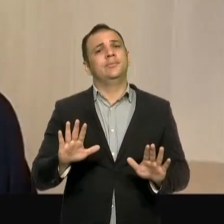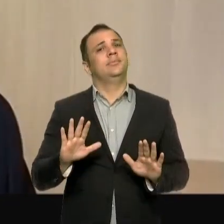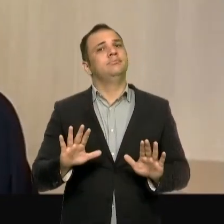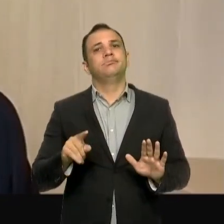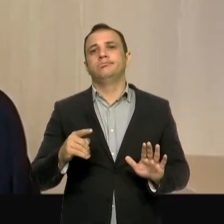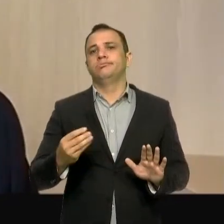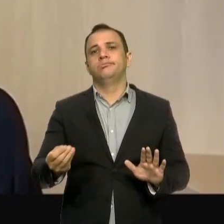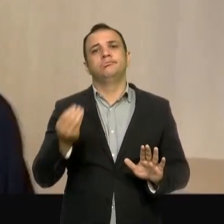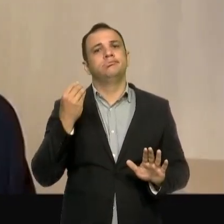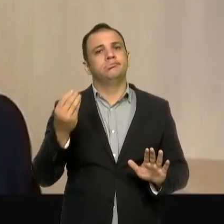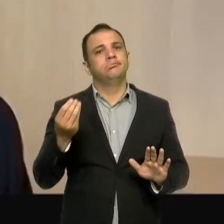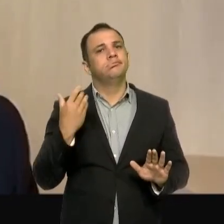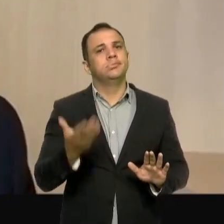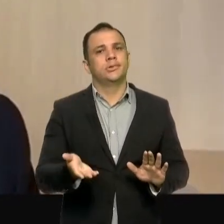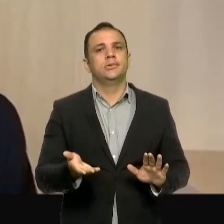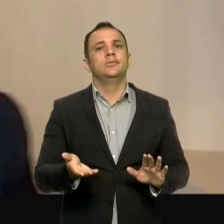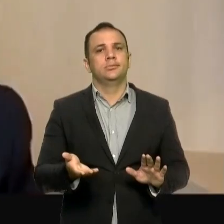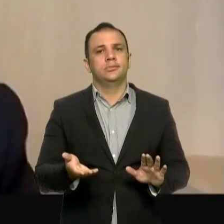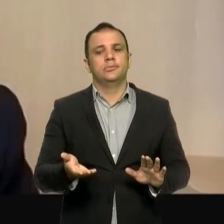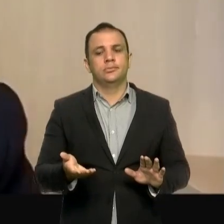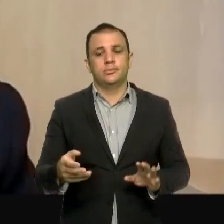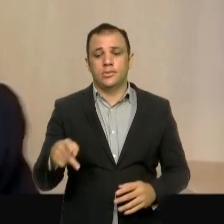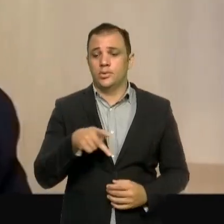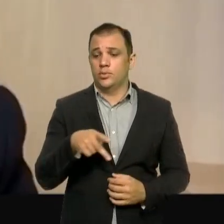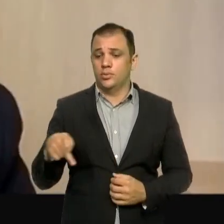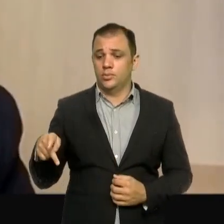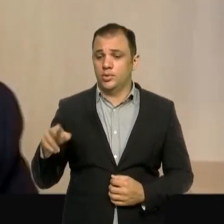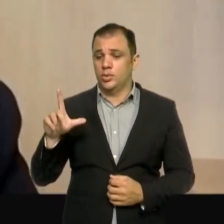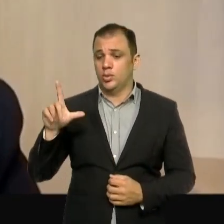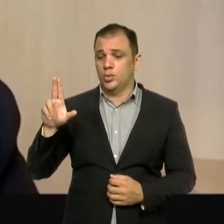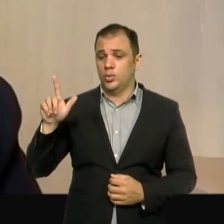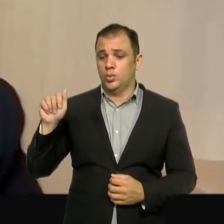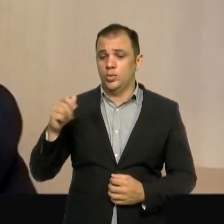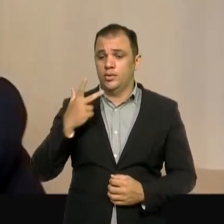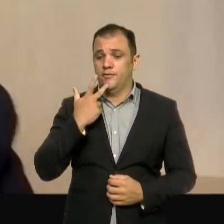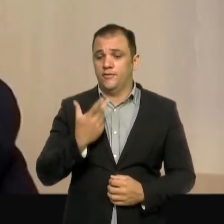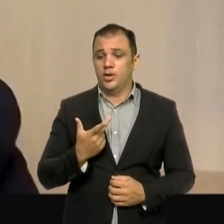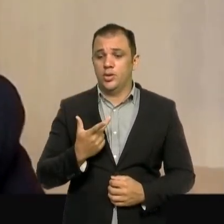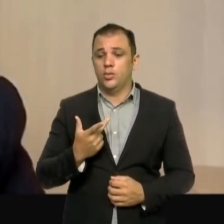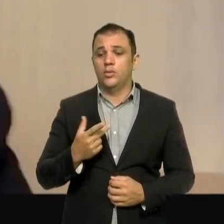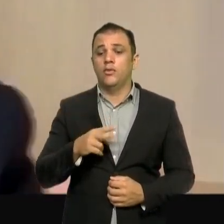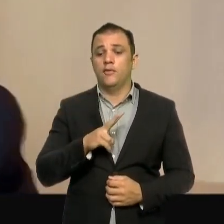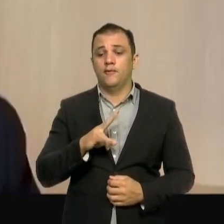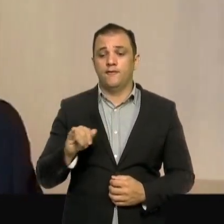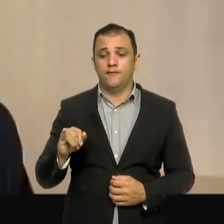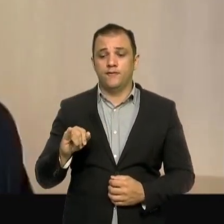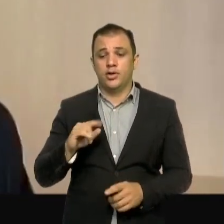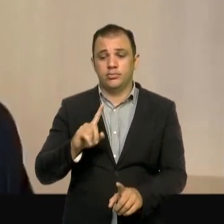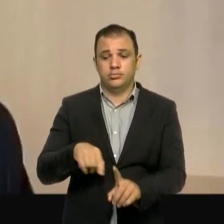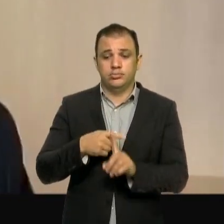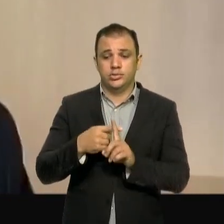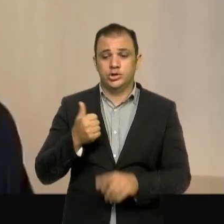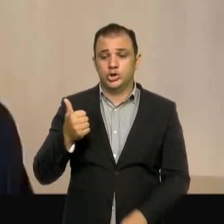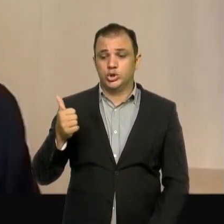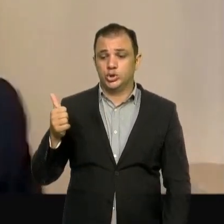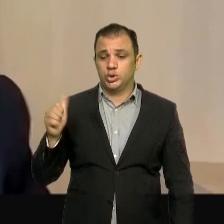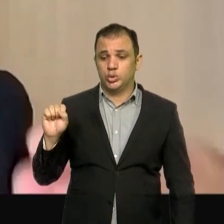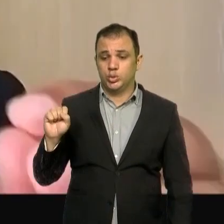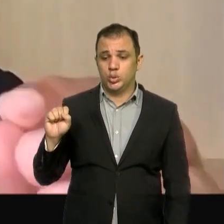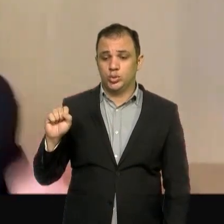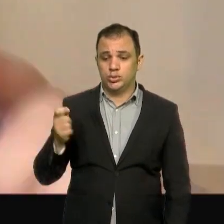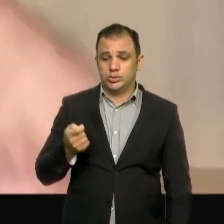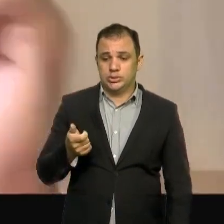remota, o deputado Elton do Curso também fez críticas à Prefeitura de São Luís por conta do aumento da passagem de ônibus. Nós vamos